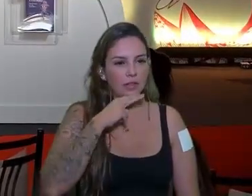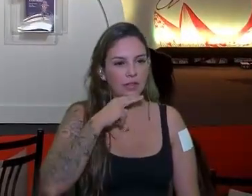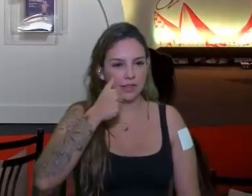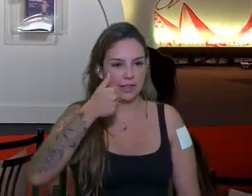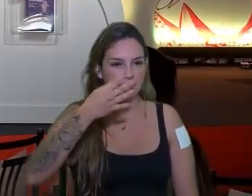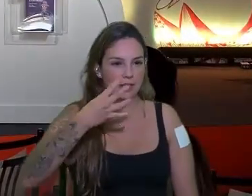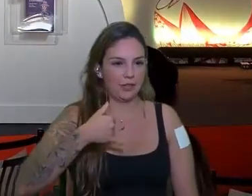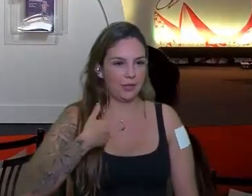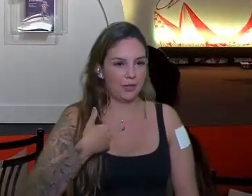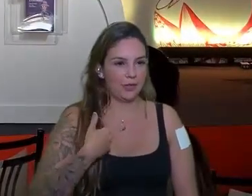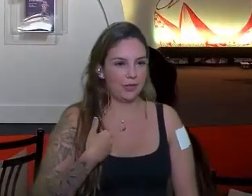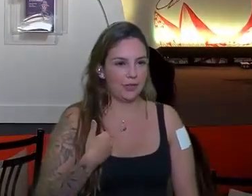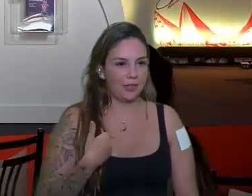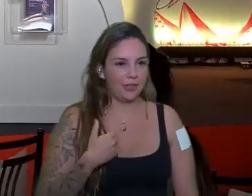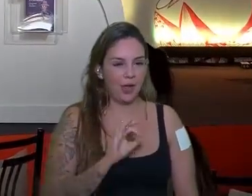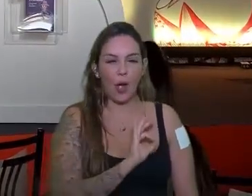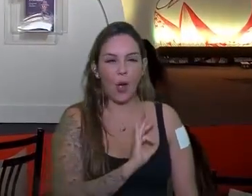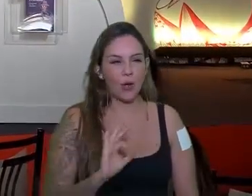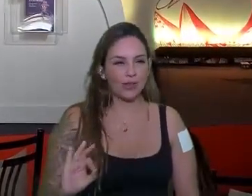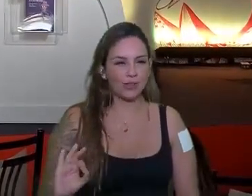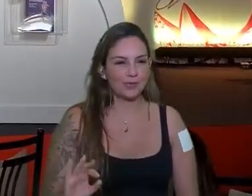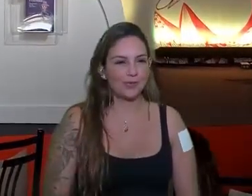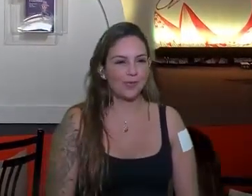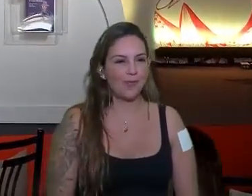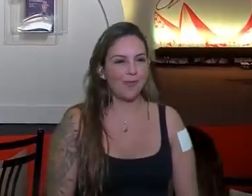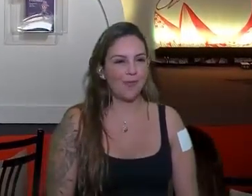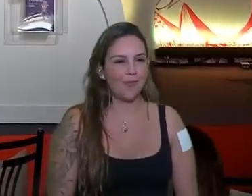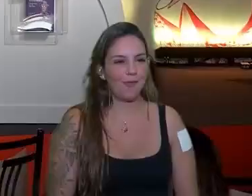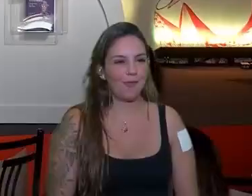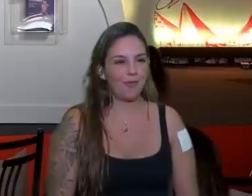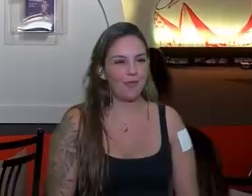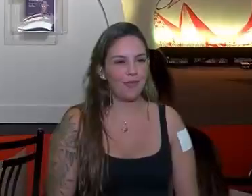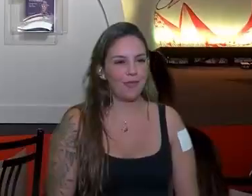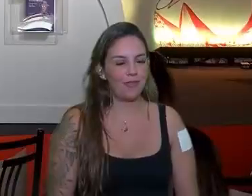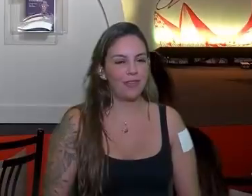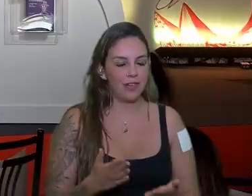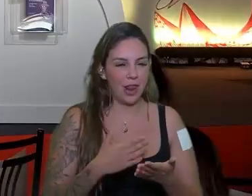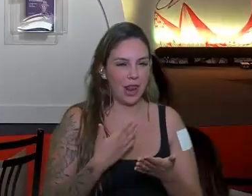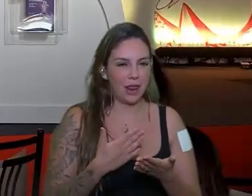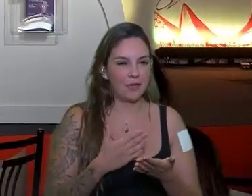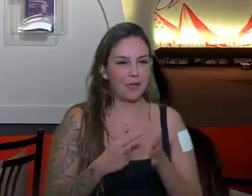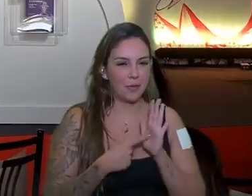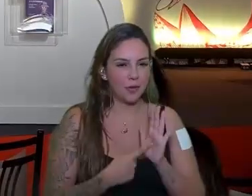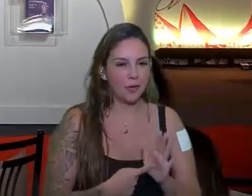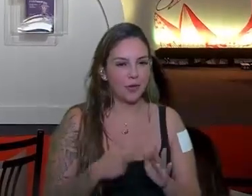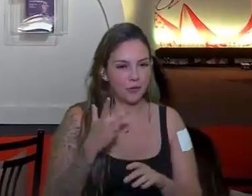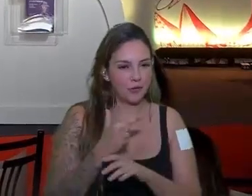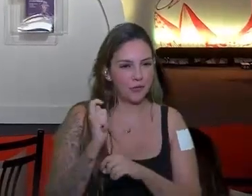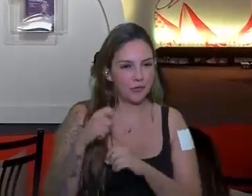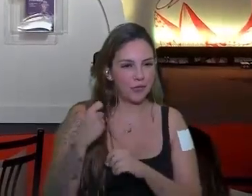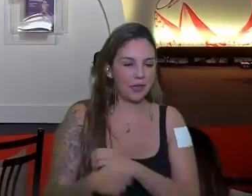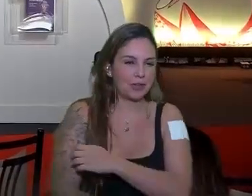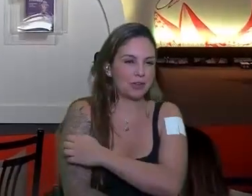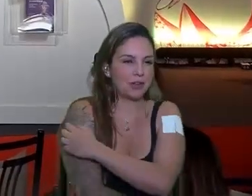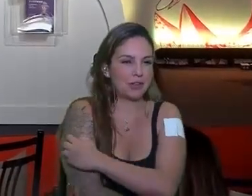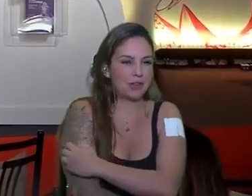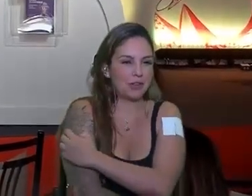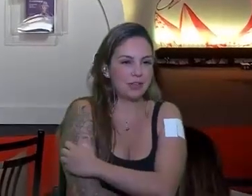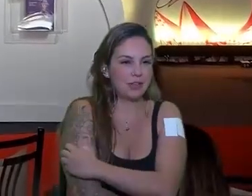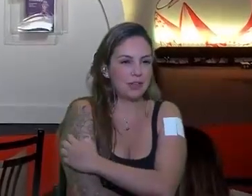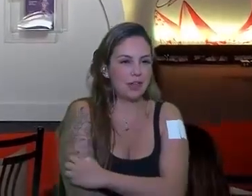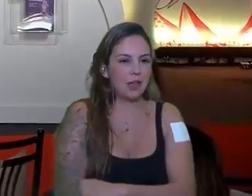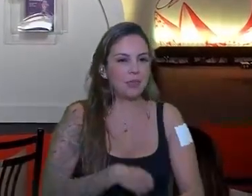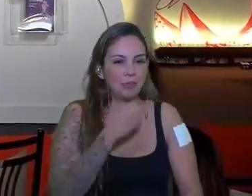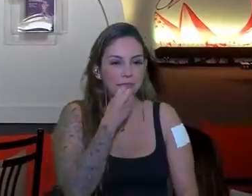preto e leva no pescoço o crachá dos participantes do evento. A terceira pessoa sentada é Amélia Carmo, uma mulher branca de